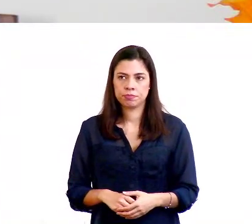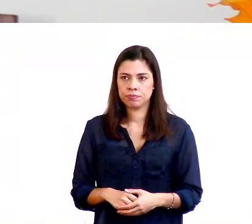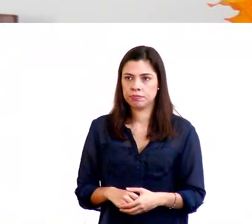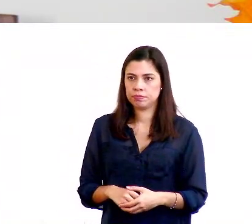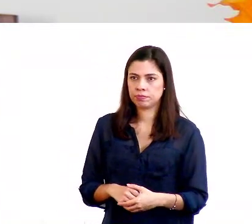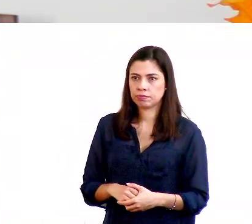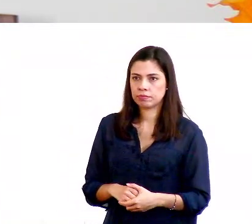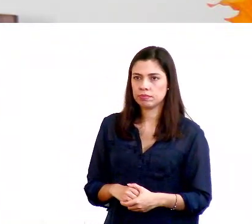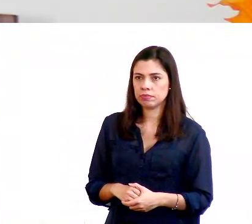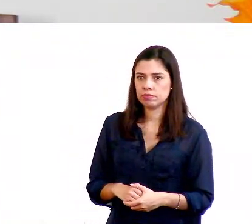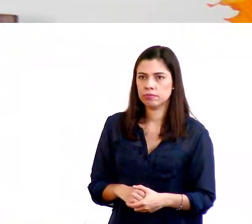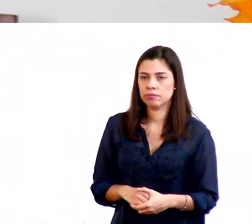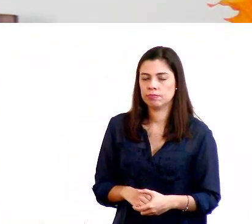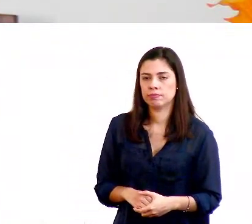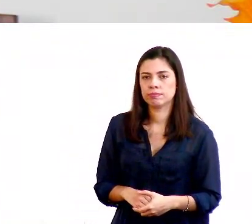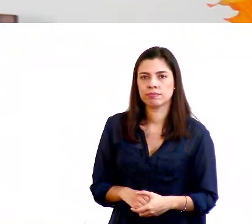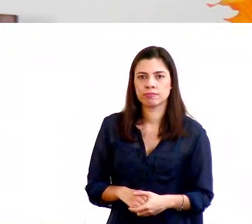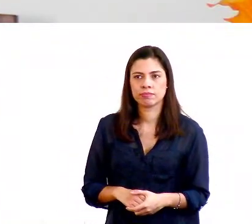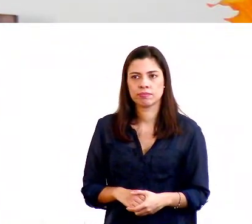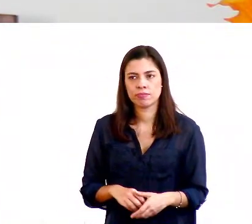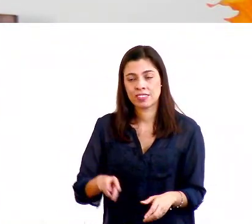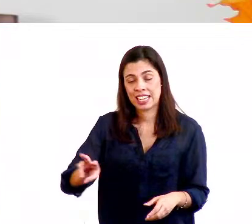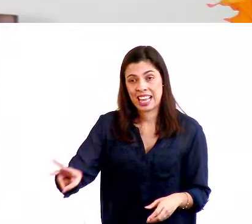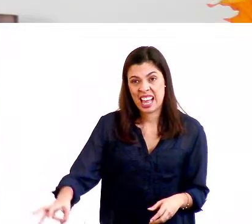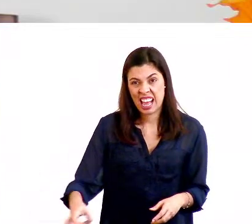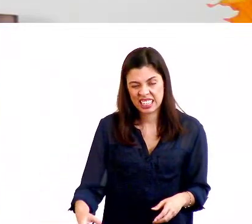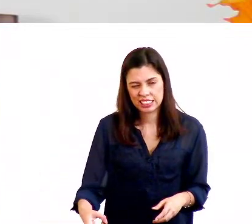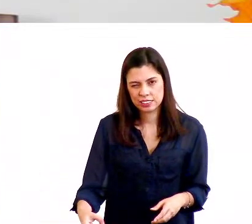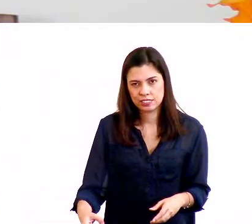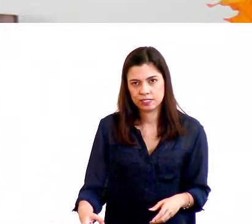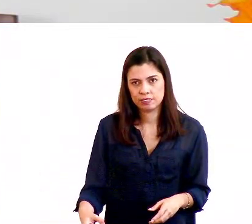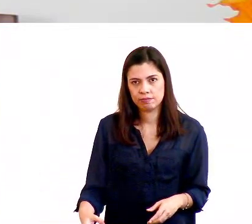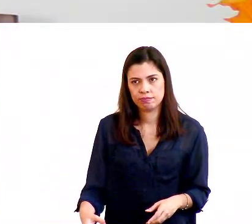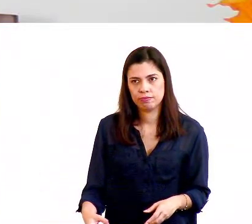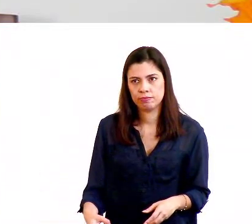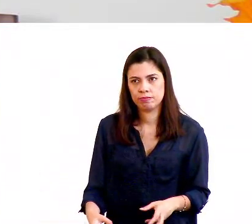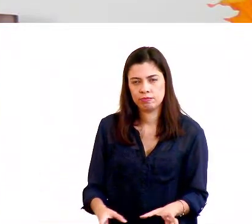mas que está ali segurando. A âncora desce até o fundo do mar